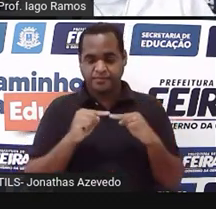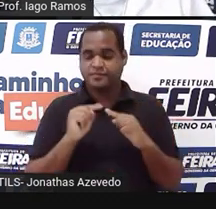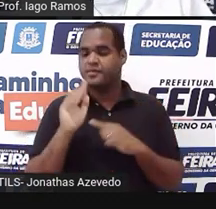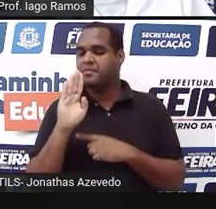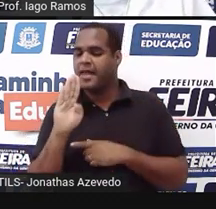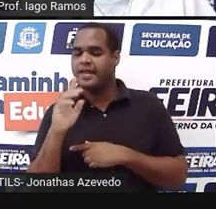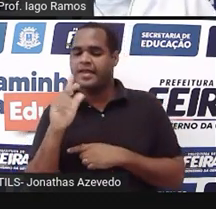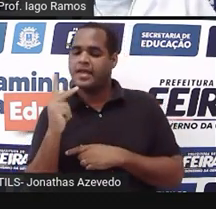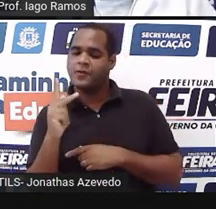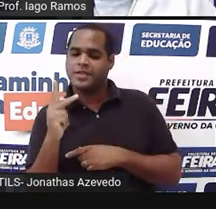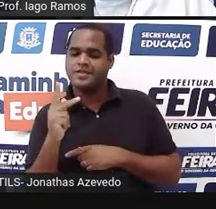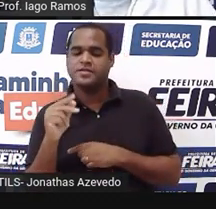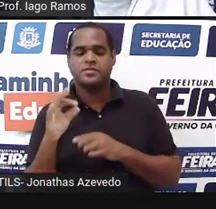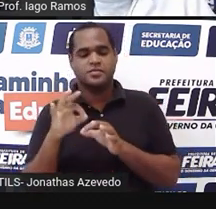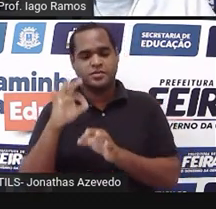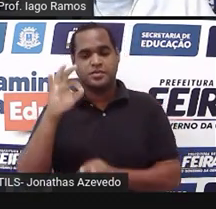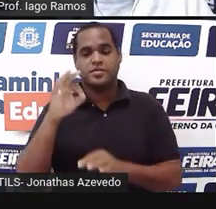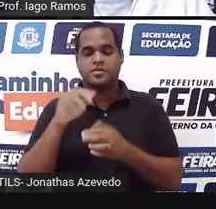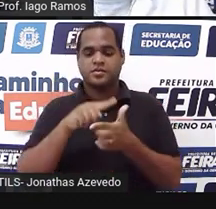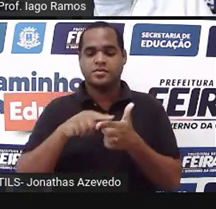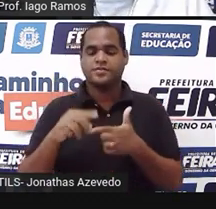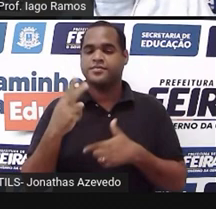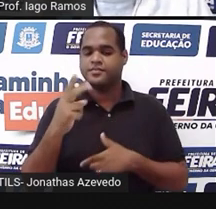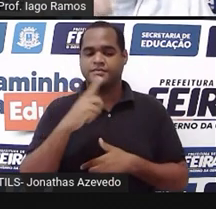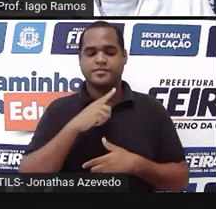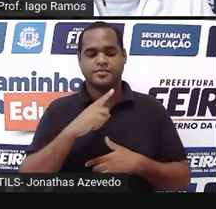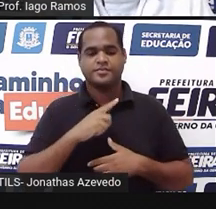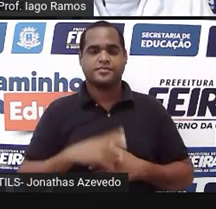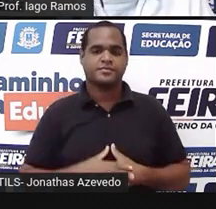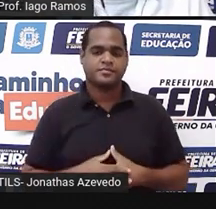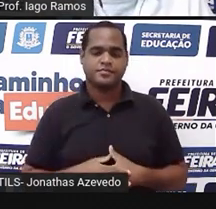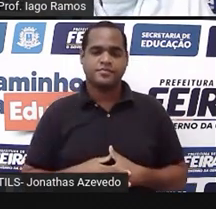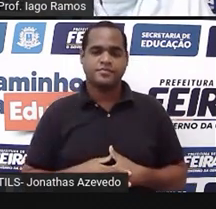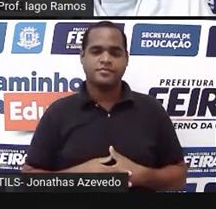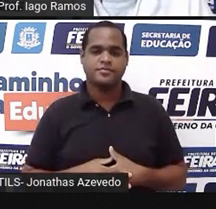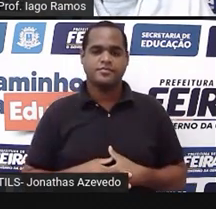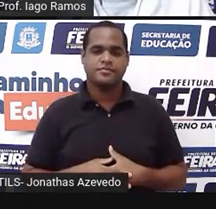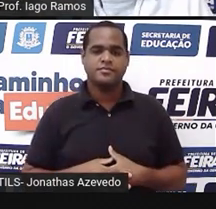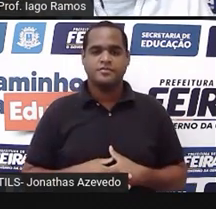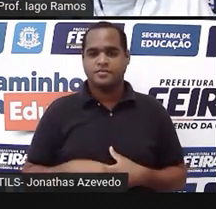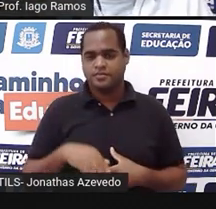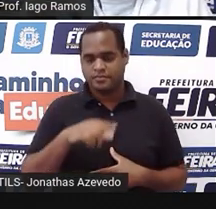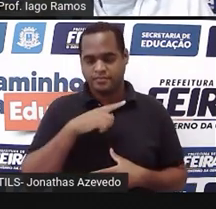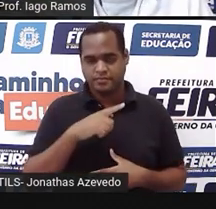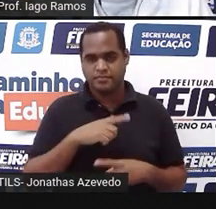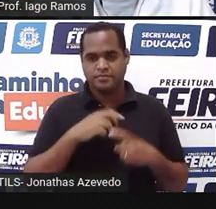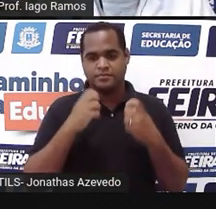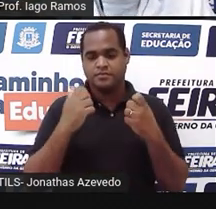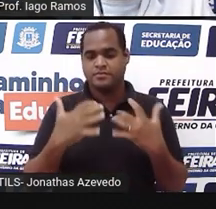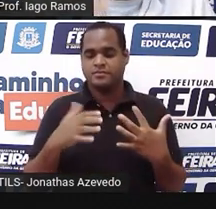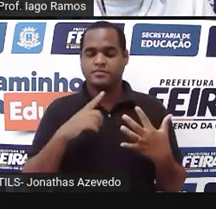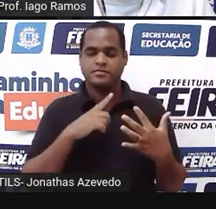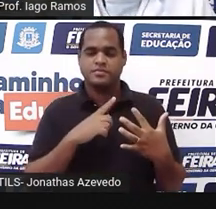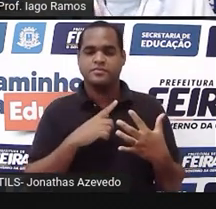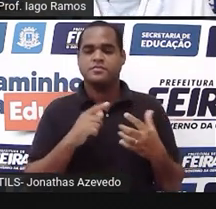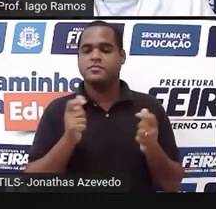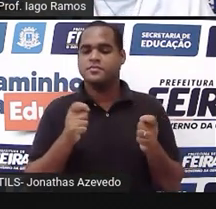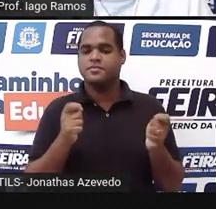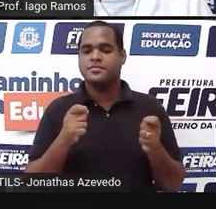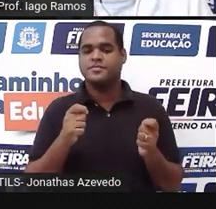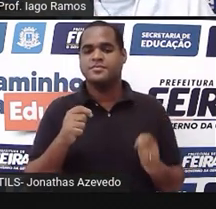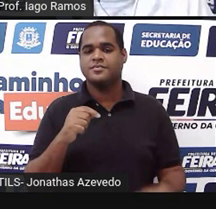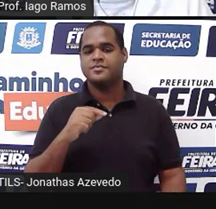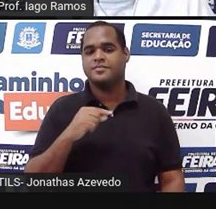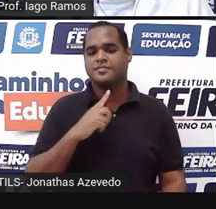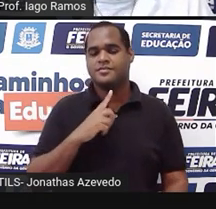vezes altura dividido por 2 a bom então a área do trapézio tá sendo a soma dessas duas áreas é a área dos